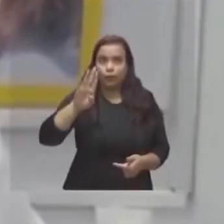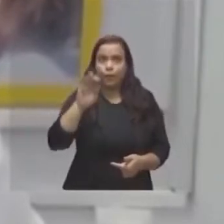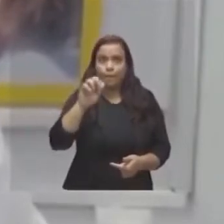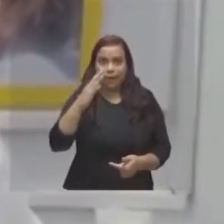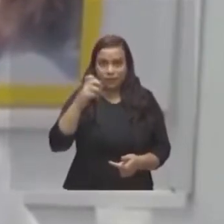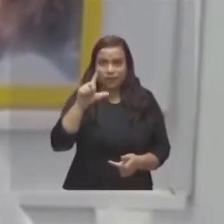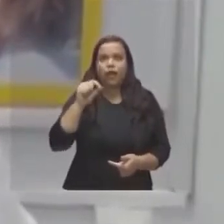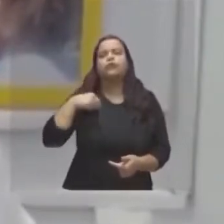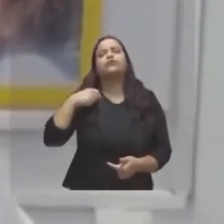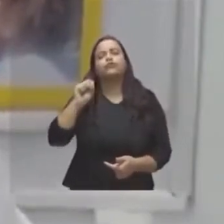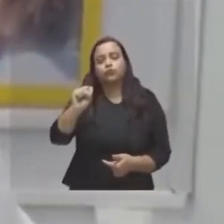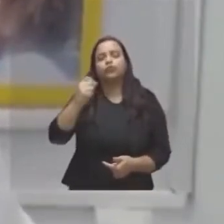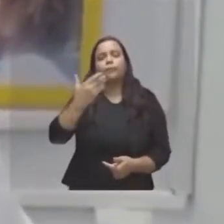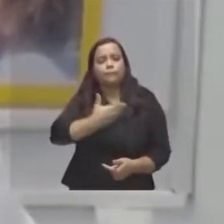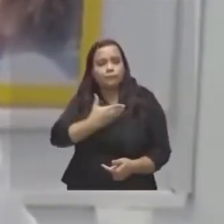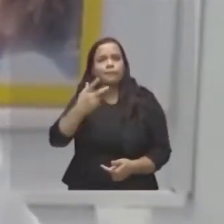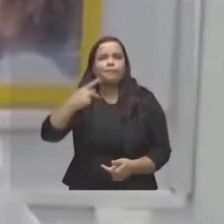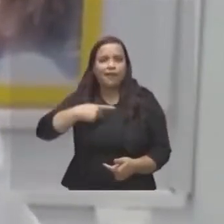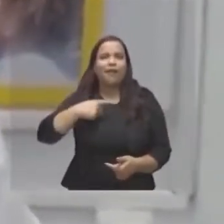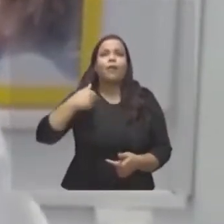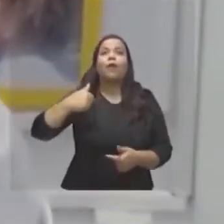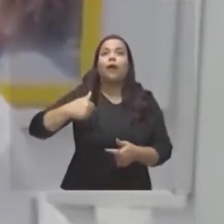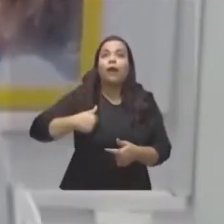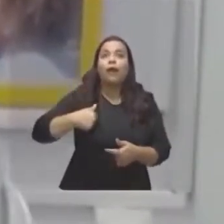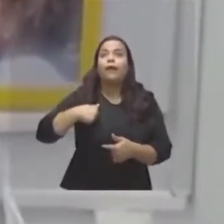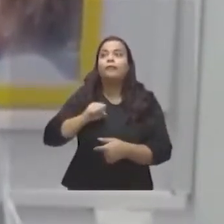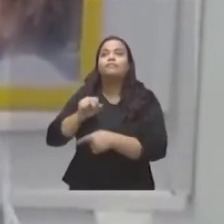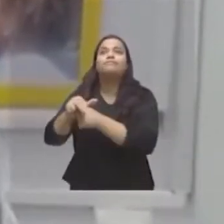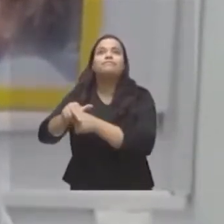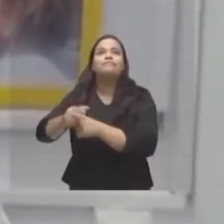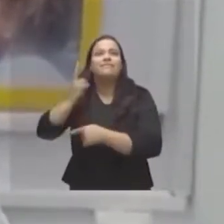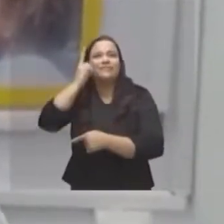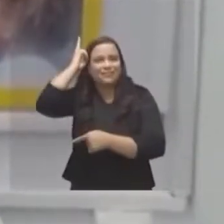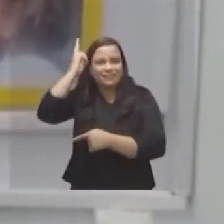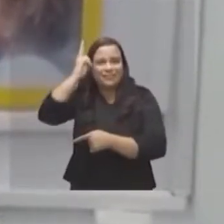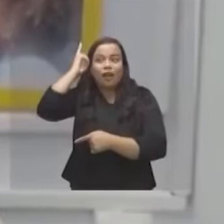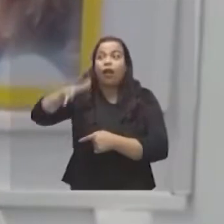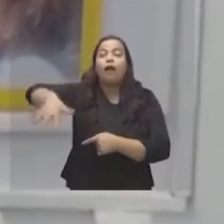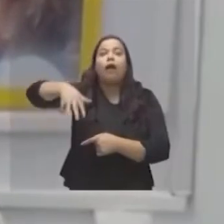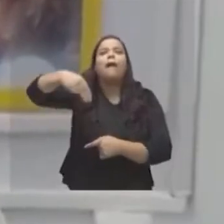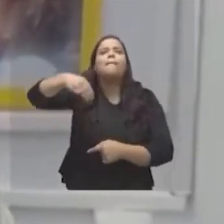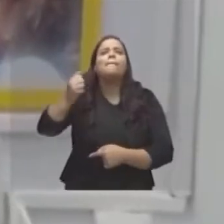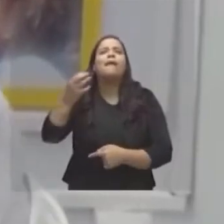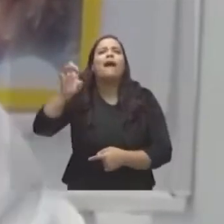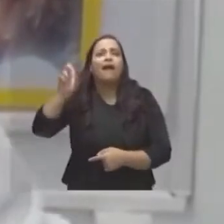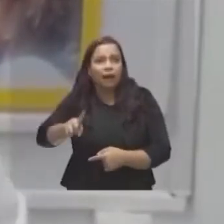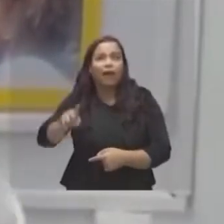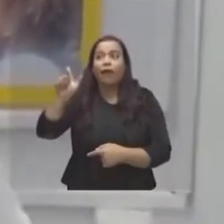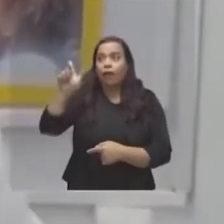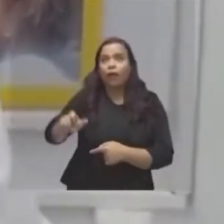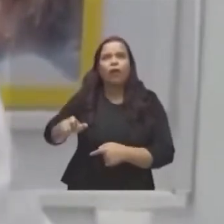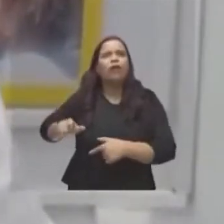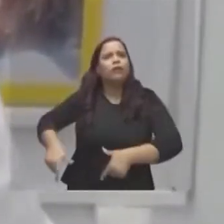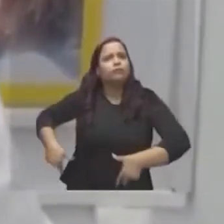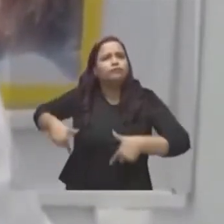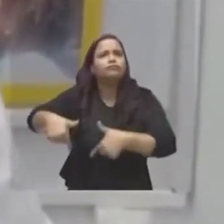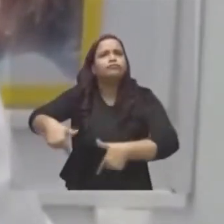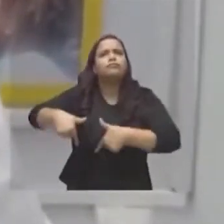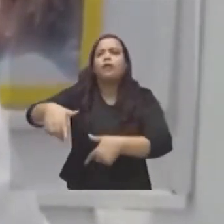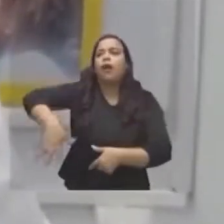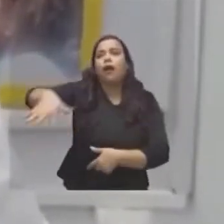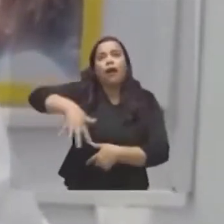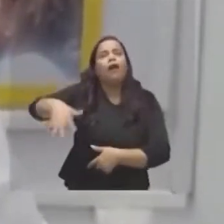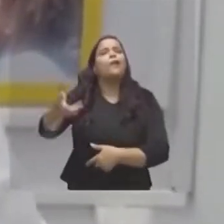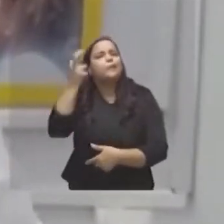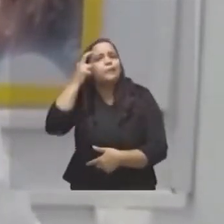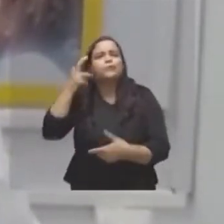que eu prestei pré-vestibular na Maré. Era um ativista no campo da cultura, um garoto genial no campo